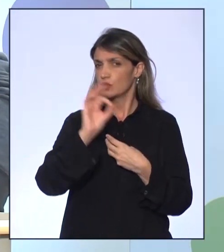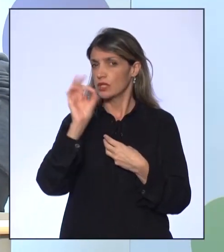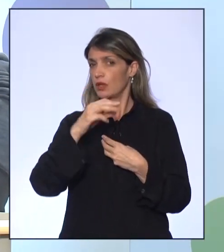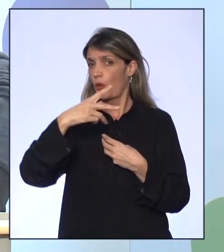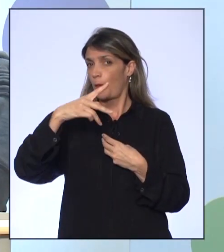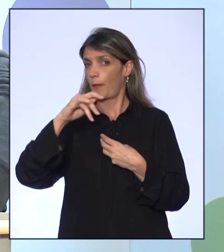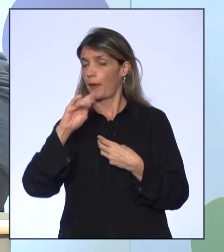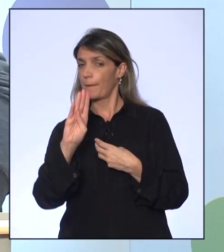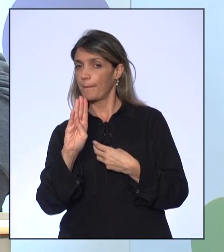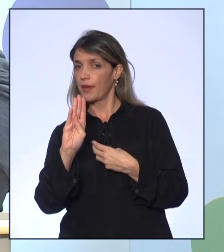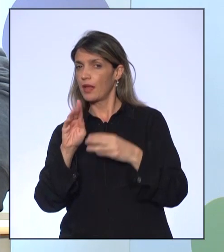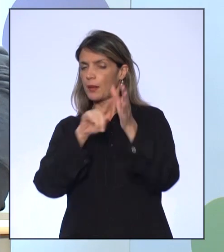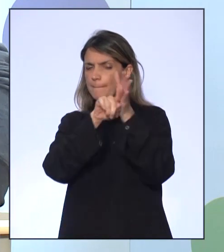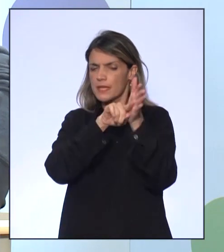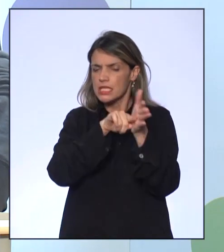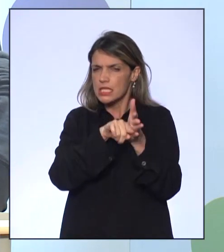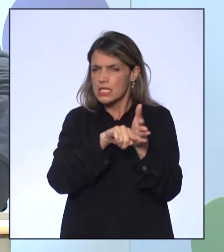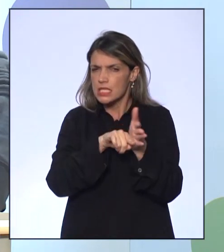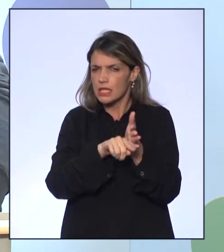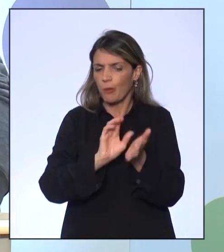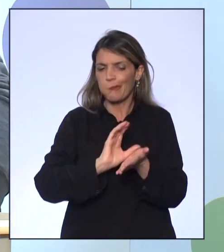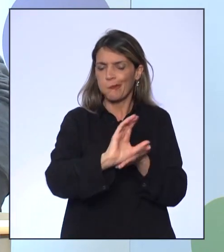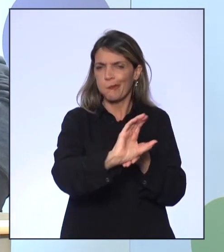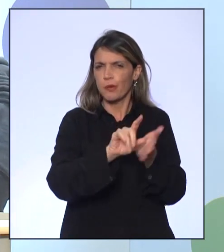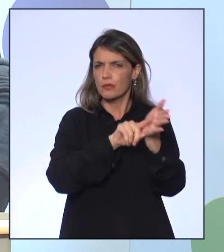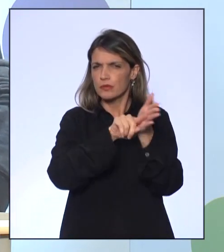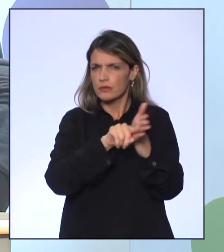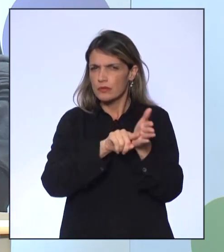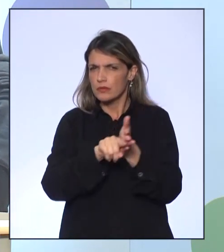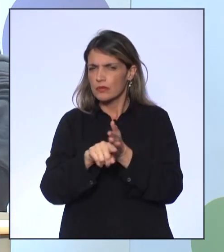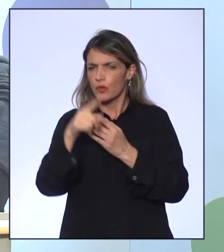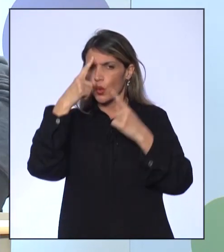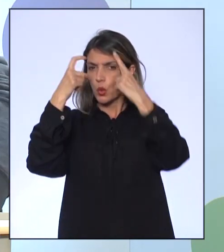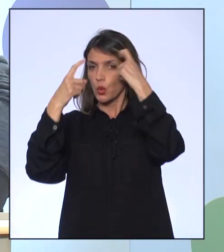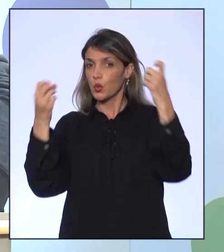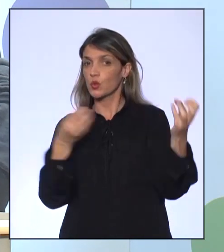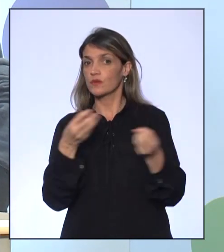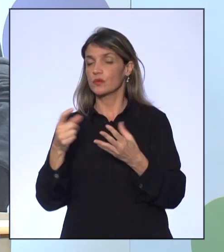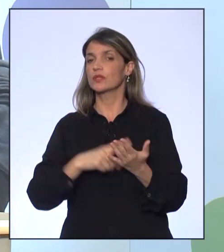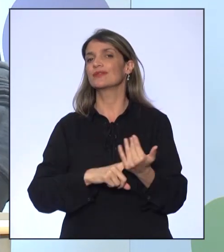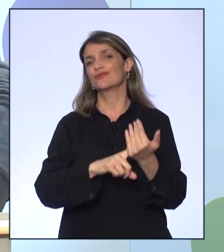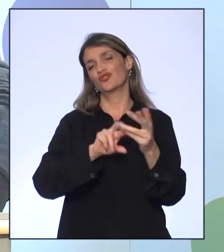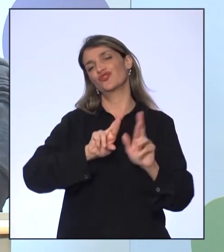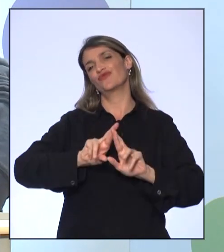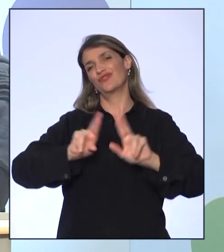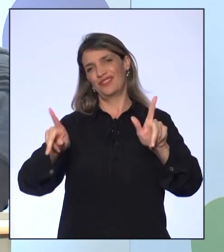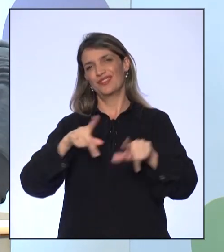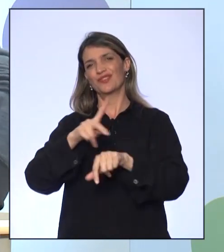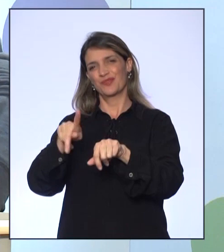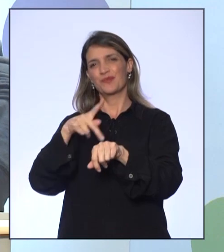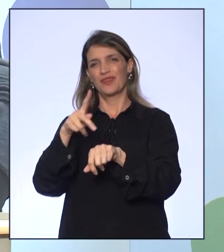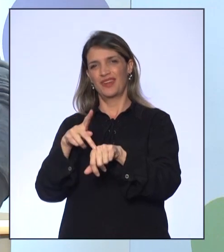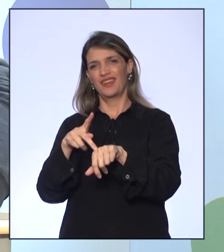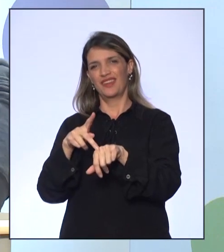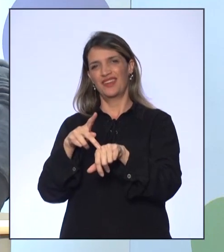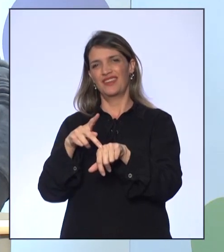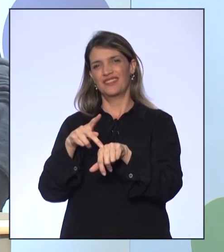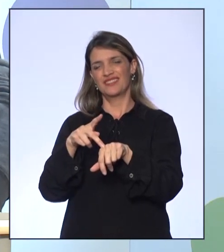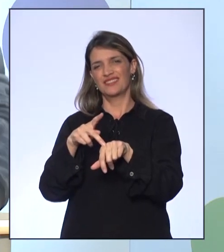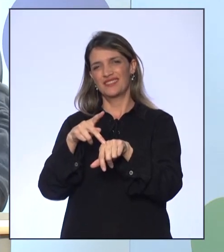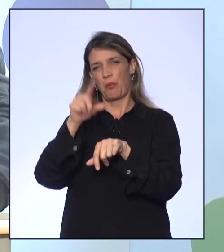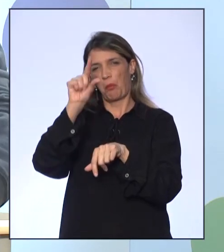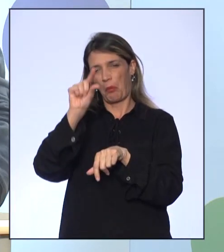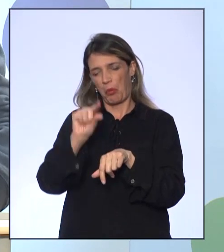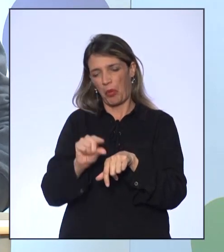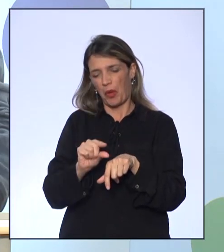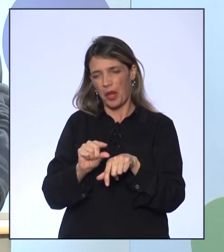em cima de pesquisas e de inovações tecnológicas, diferentemente do que acontece com os países menos desenvolvidos, que acabam